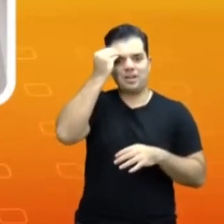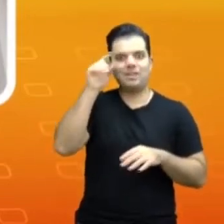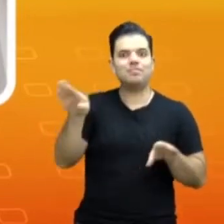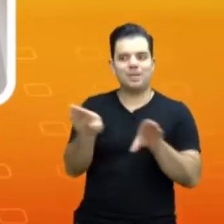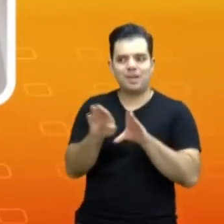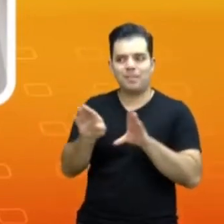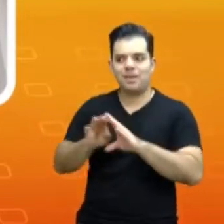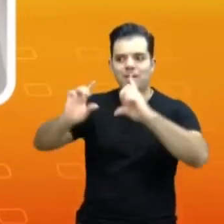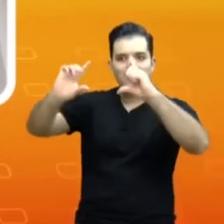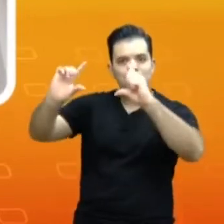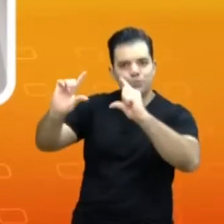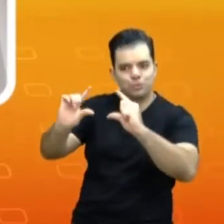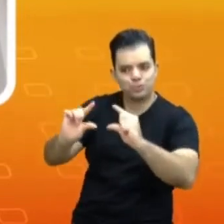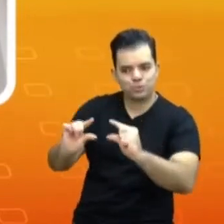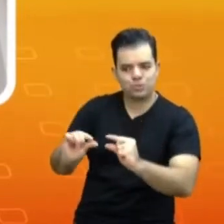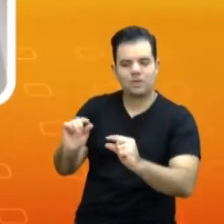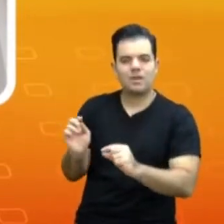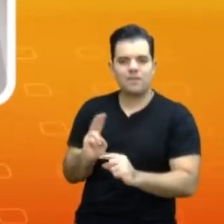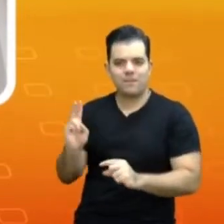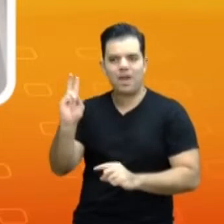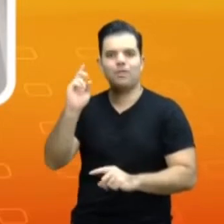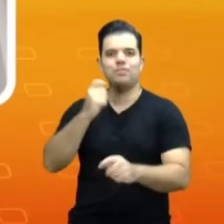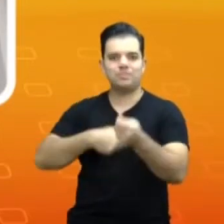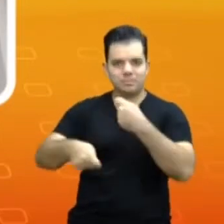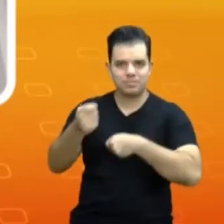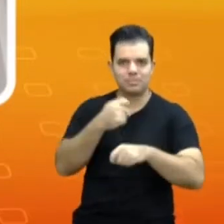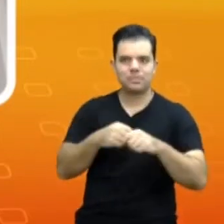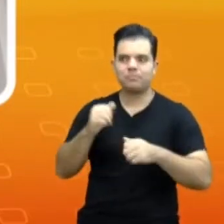a redução de custo com efetividade e, ao mesmo tempo,